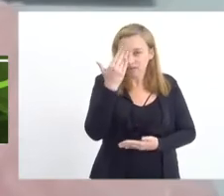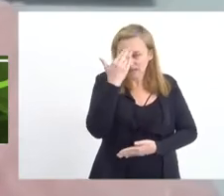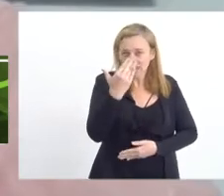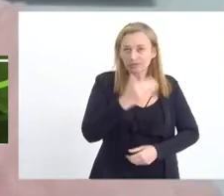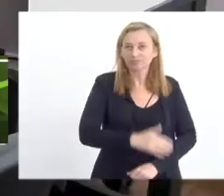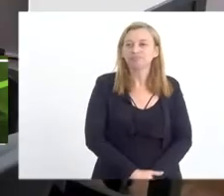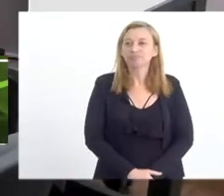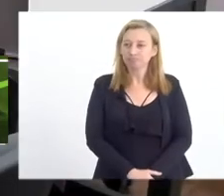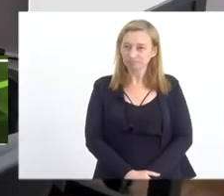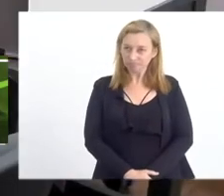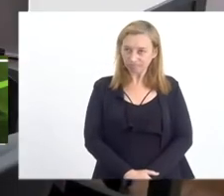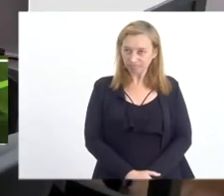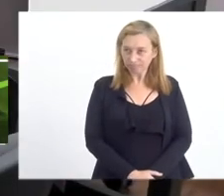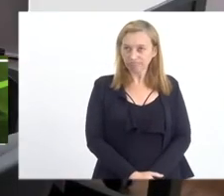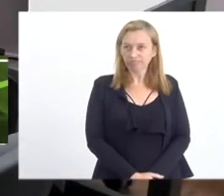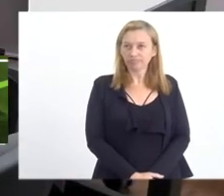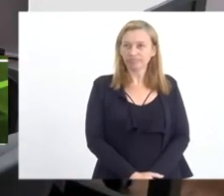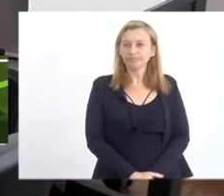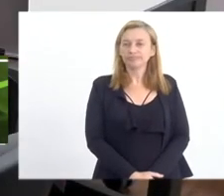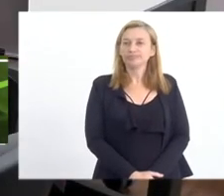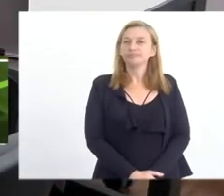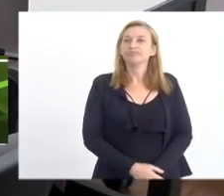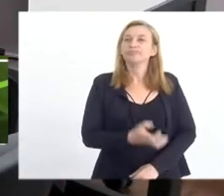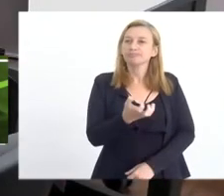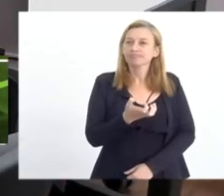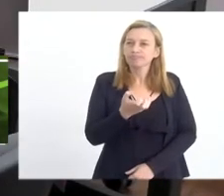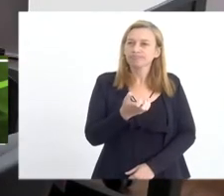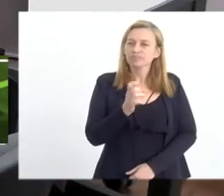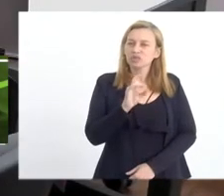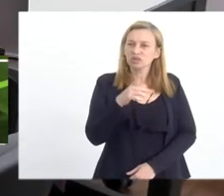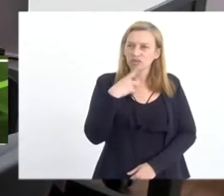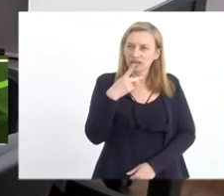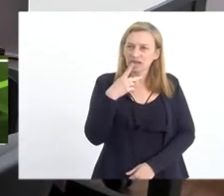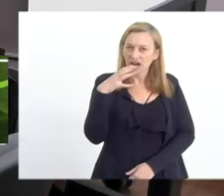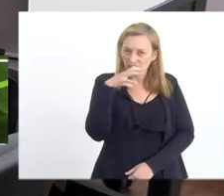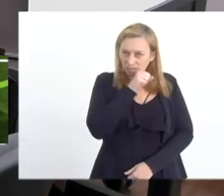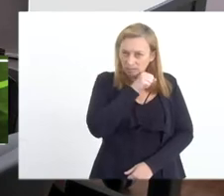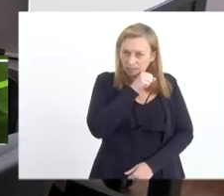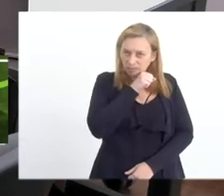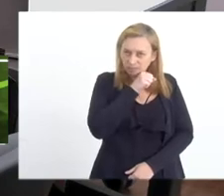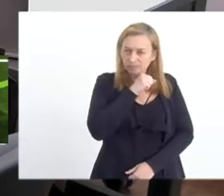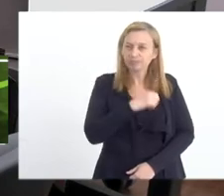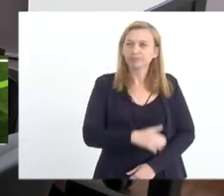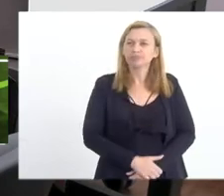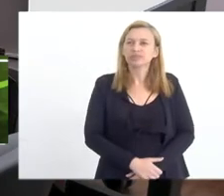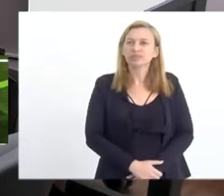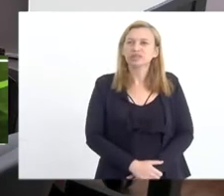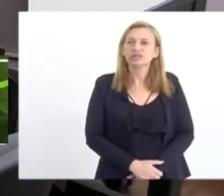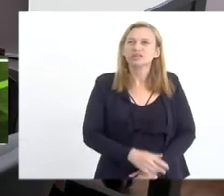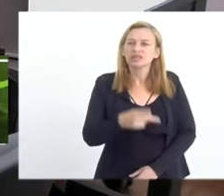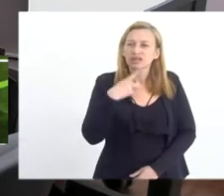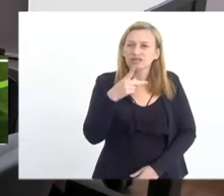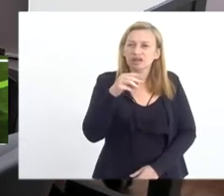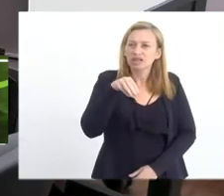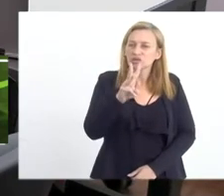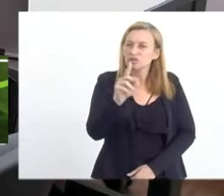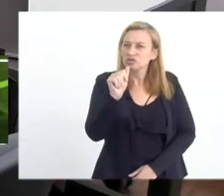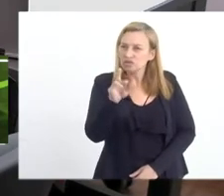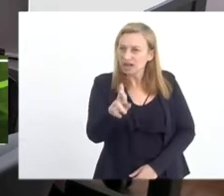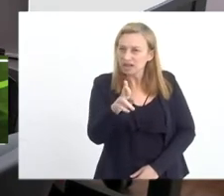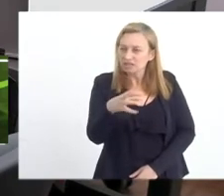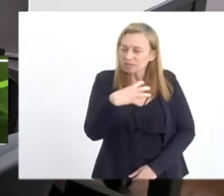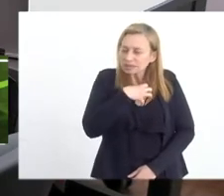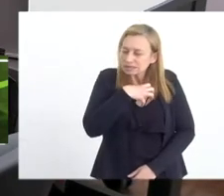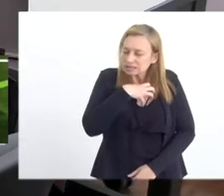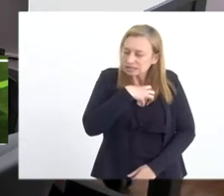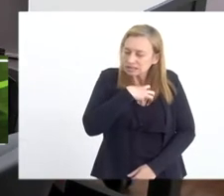Obrigado. Presidente, eu queria só fazer uma parte muito rápido na fala do Wagner, que eu me senti